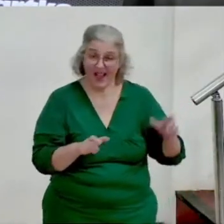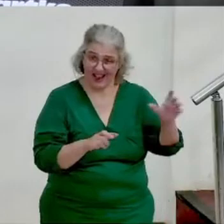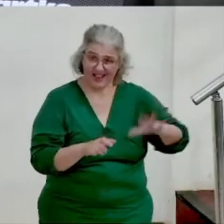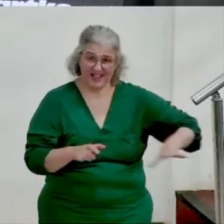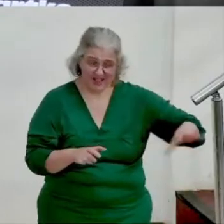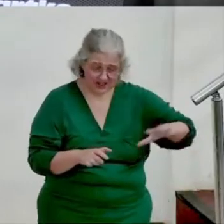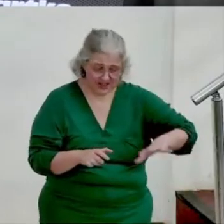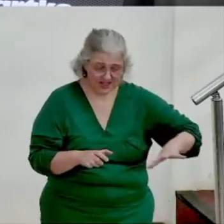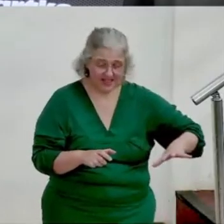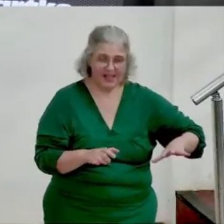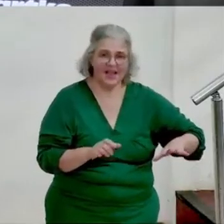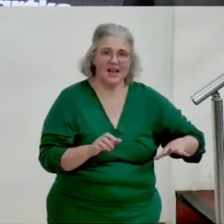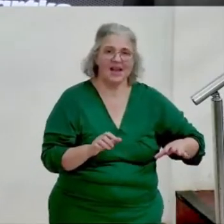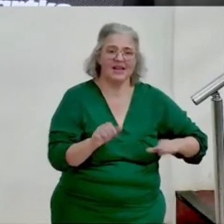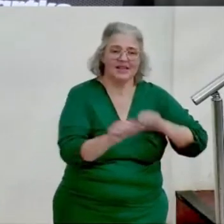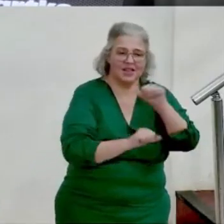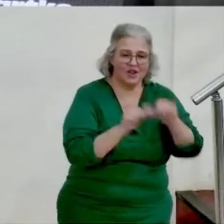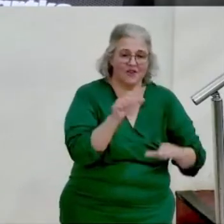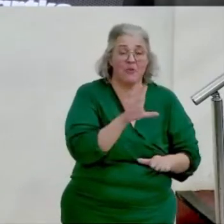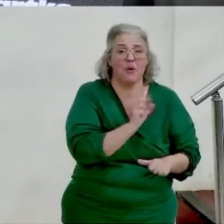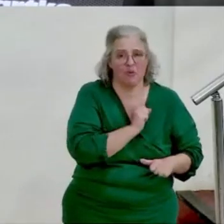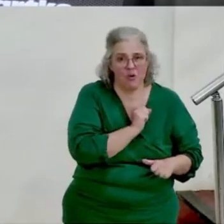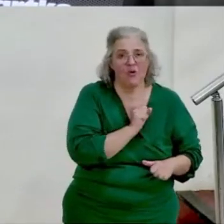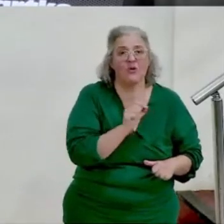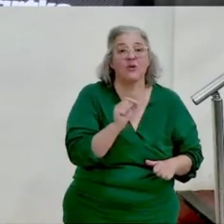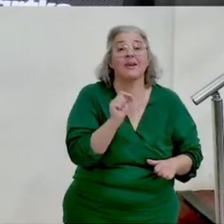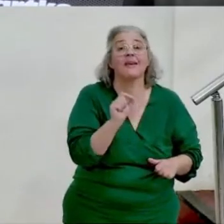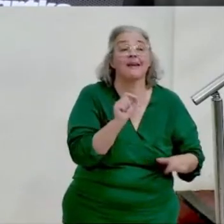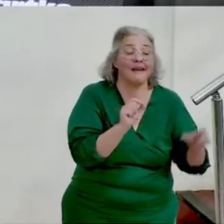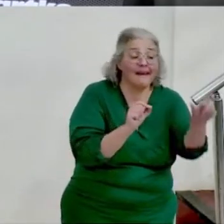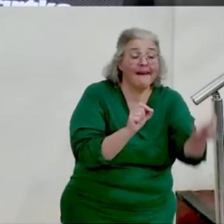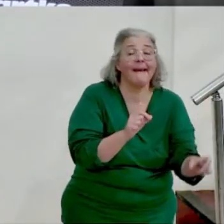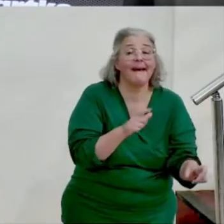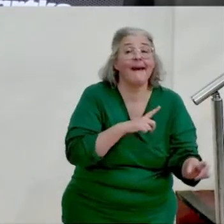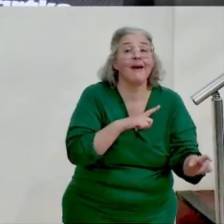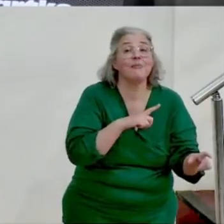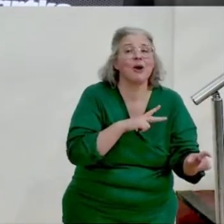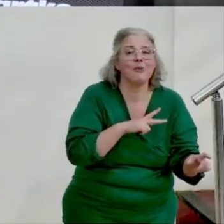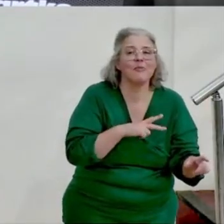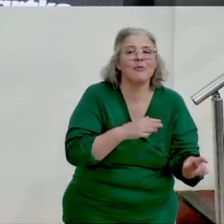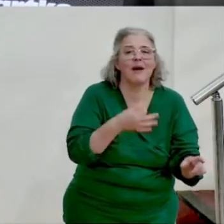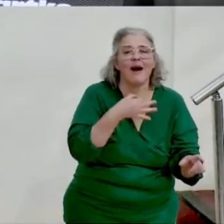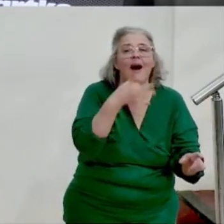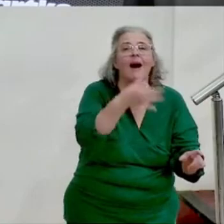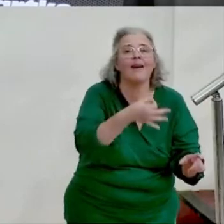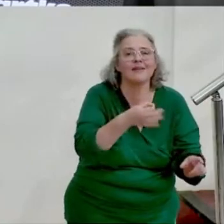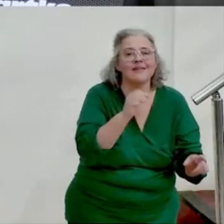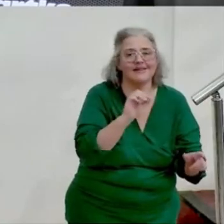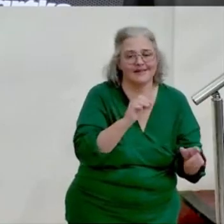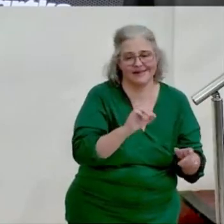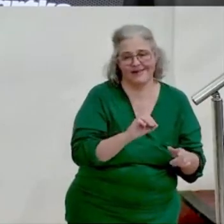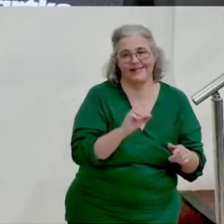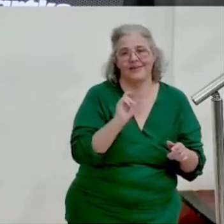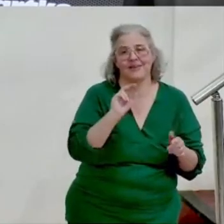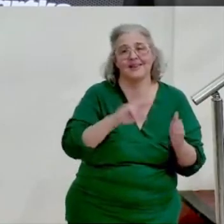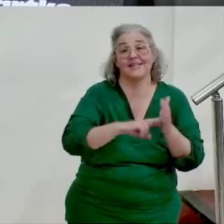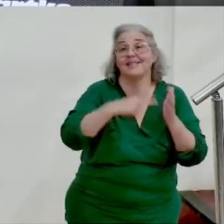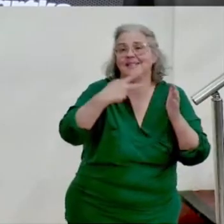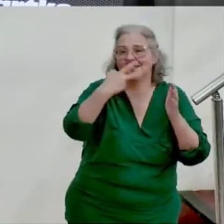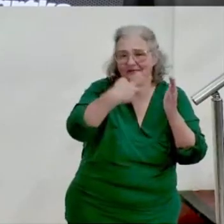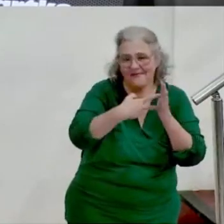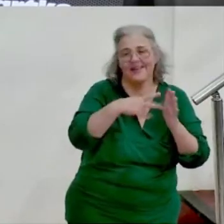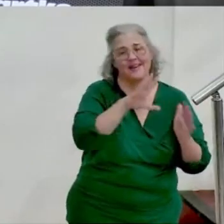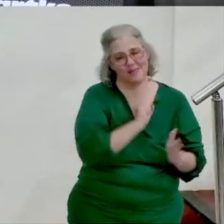na palavra de Deus, o amor é direcionado à glória de Deus. O primeiro mandamento é amar a Deus. Deus não